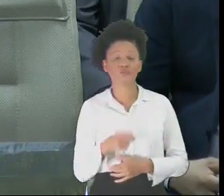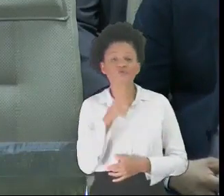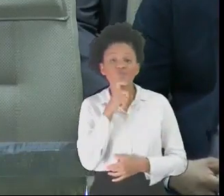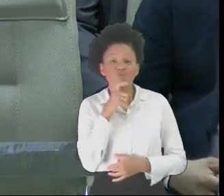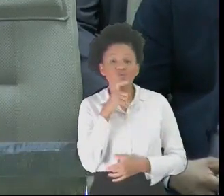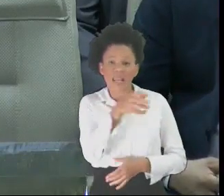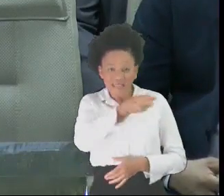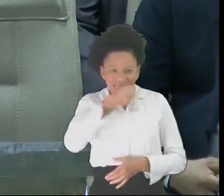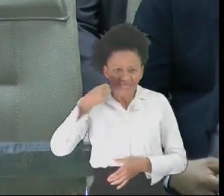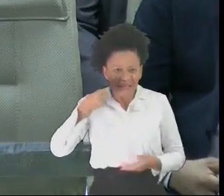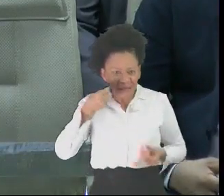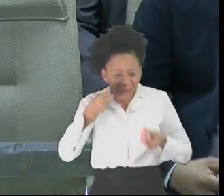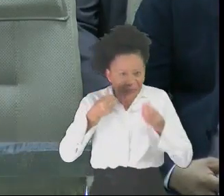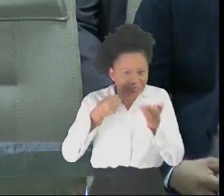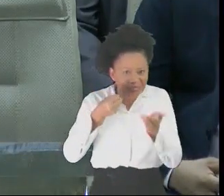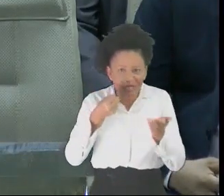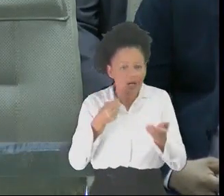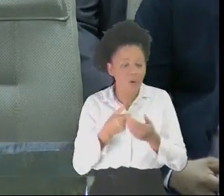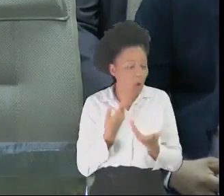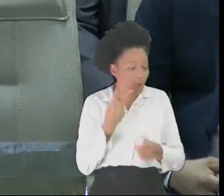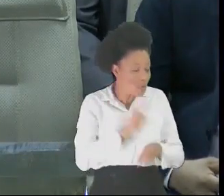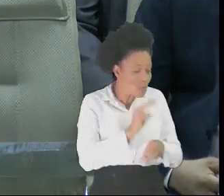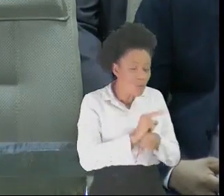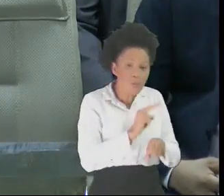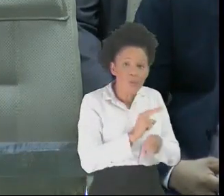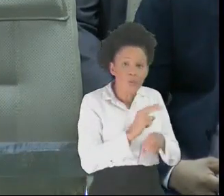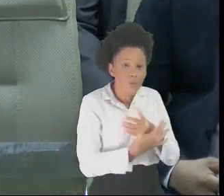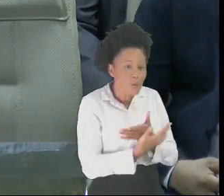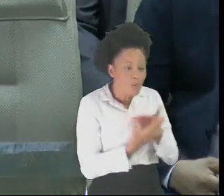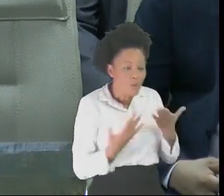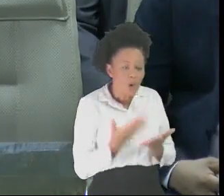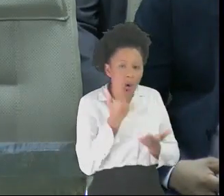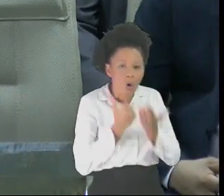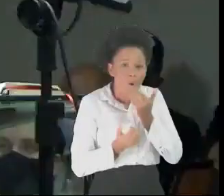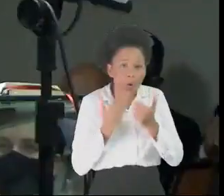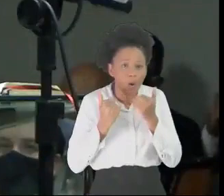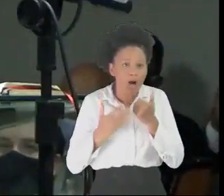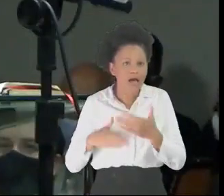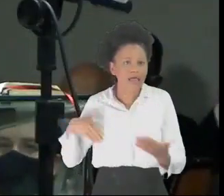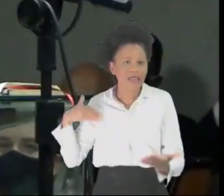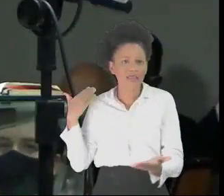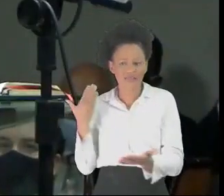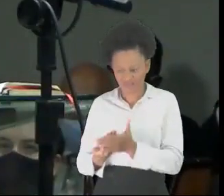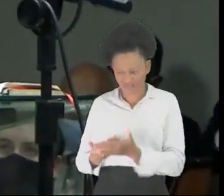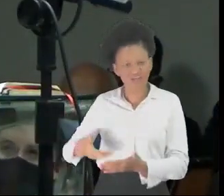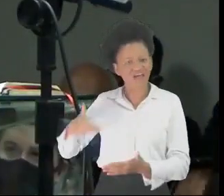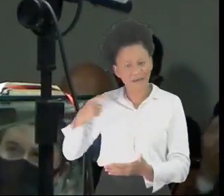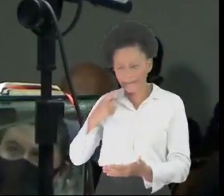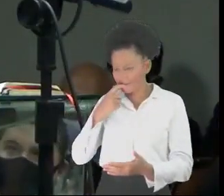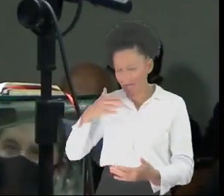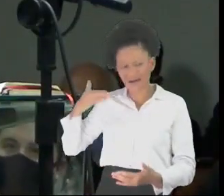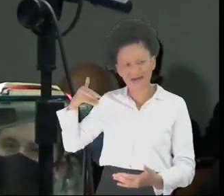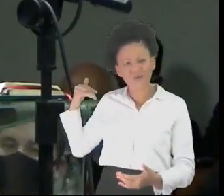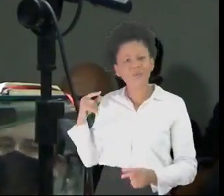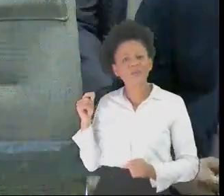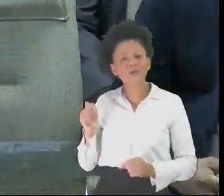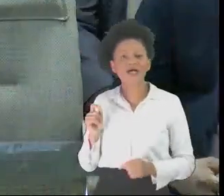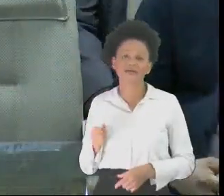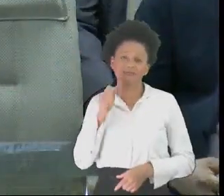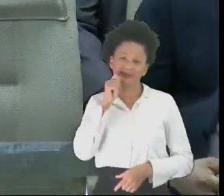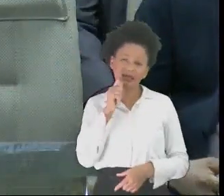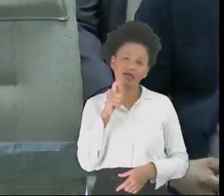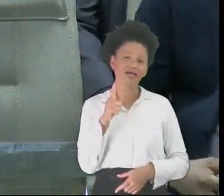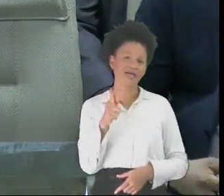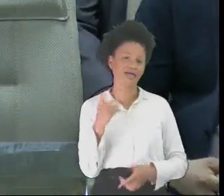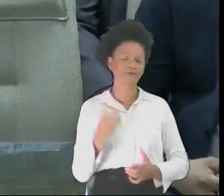geladeira. O que era que conservava as coisas no passado? Até tempos atrás. Era o quê, meus amados irmãos? O